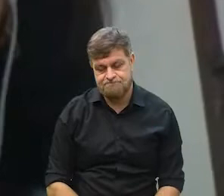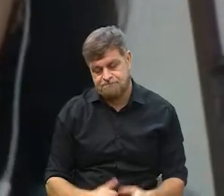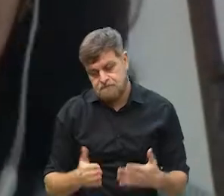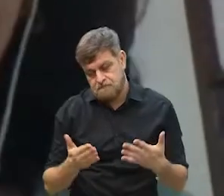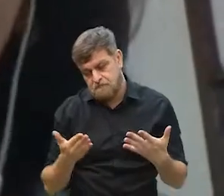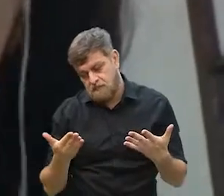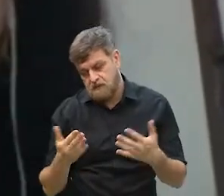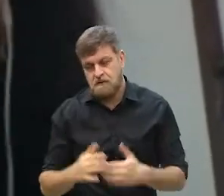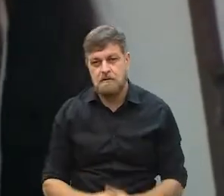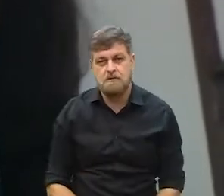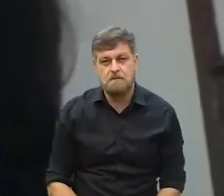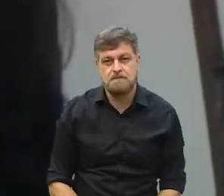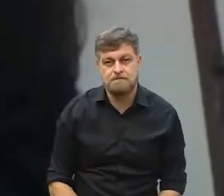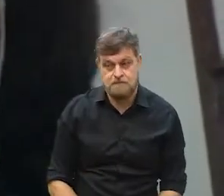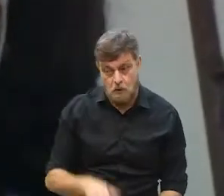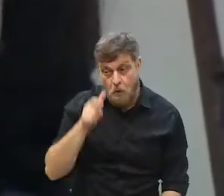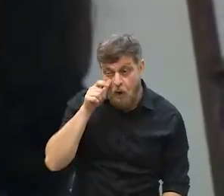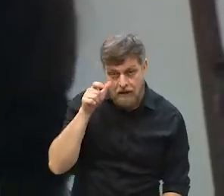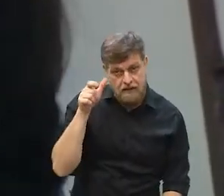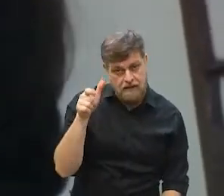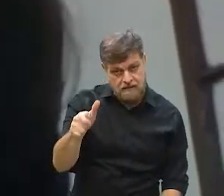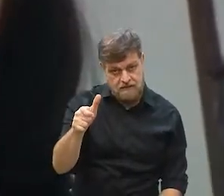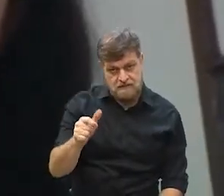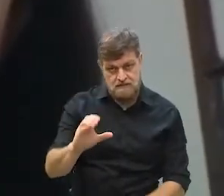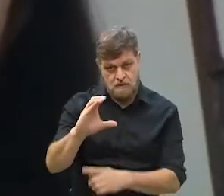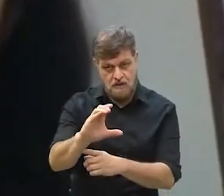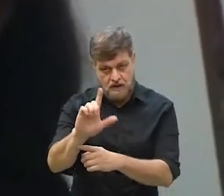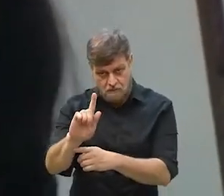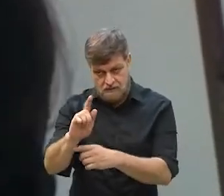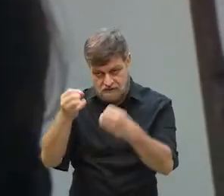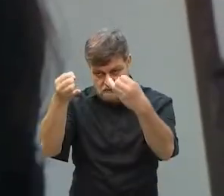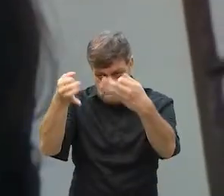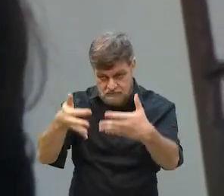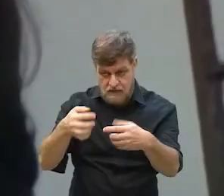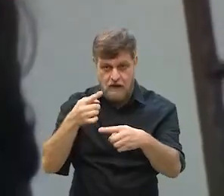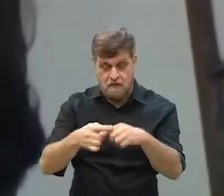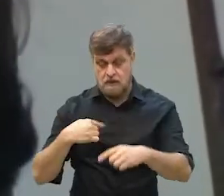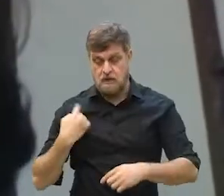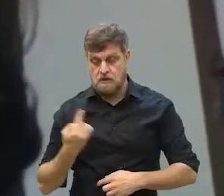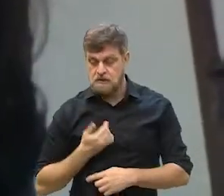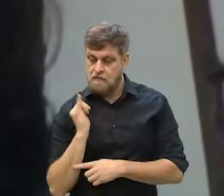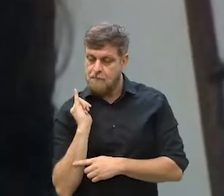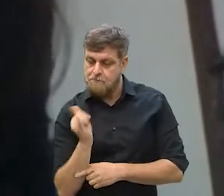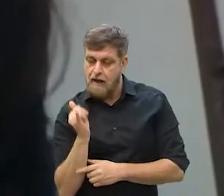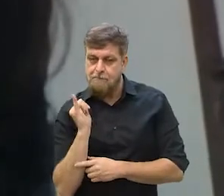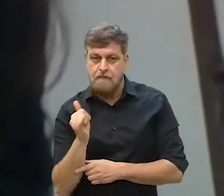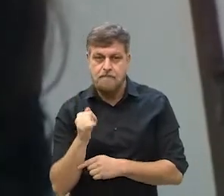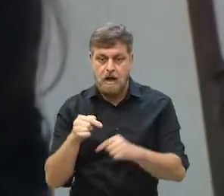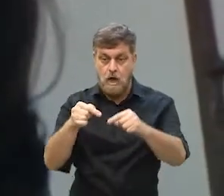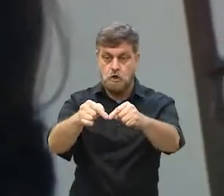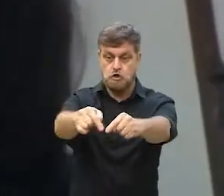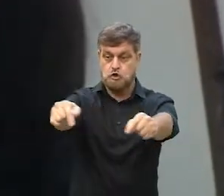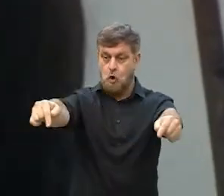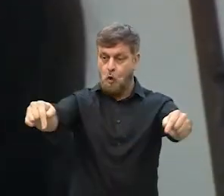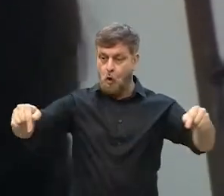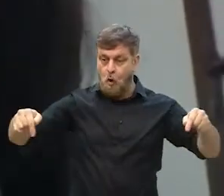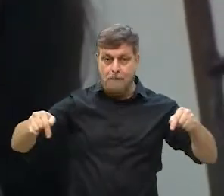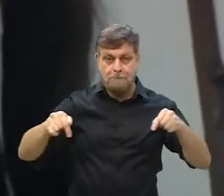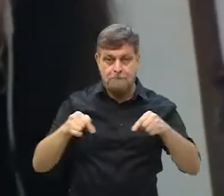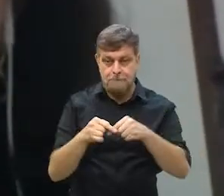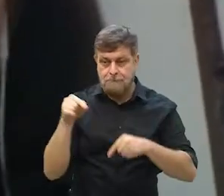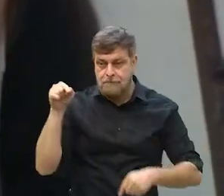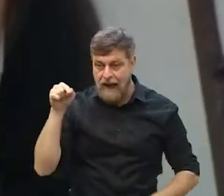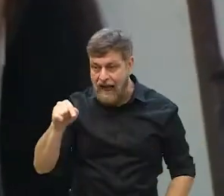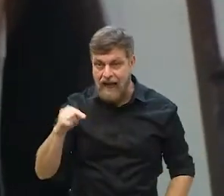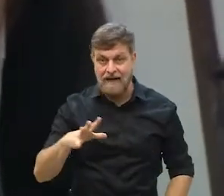Então, é interessante falar do distrito, porque nós estamos falando de uma área muito